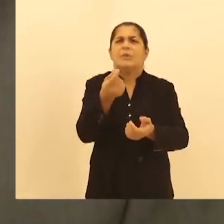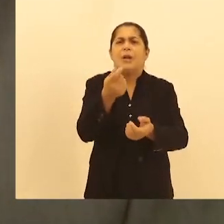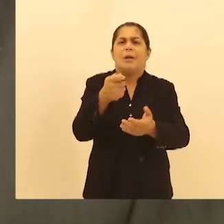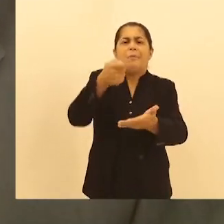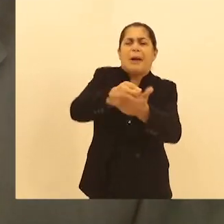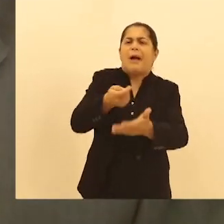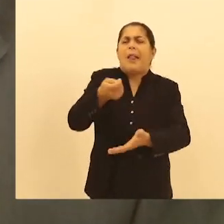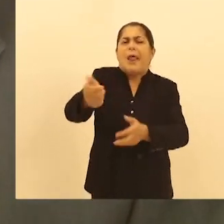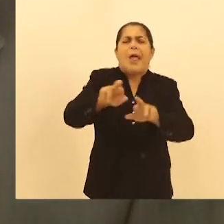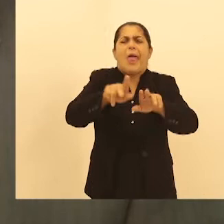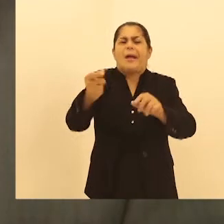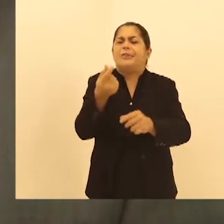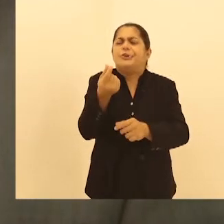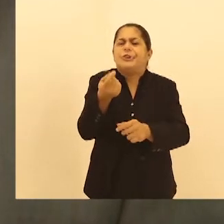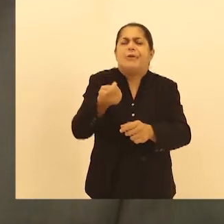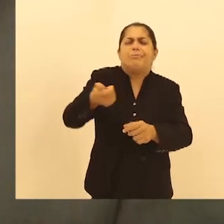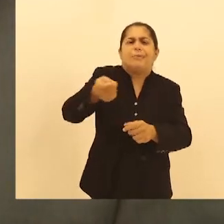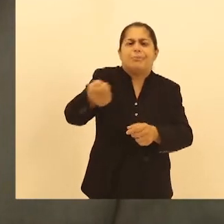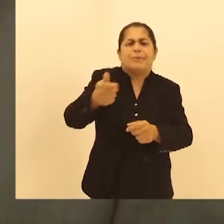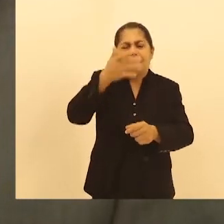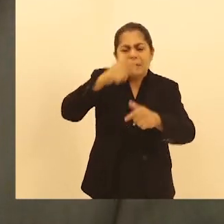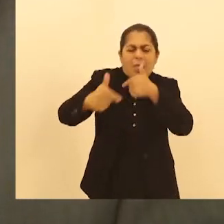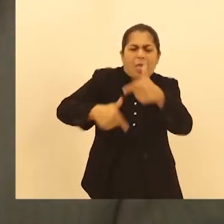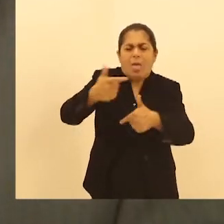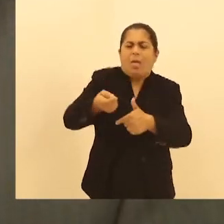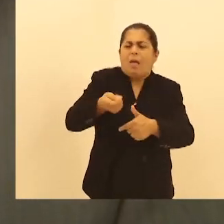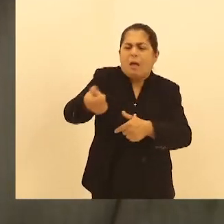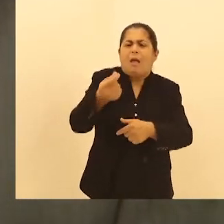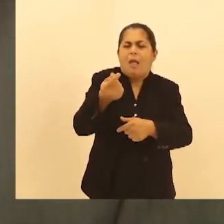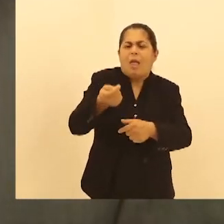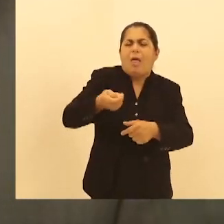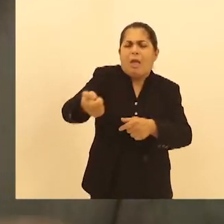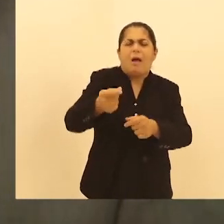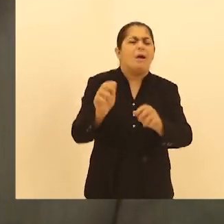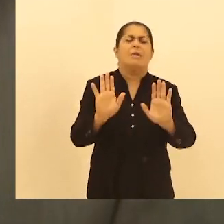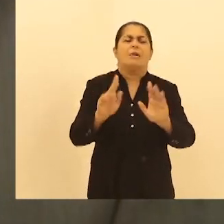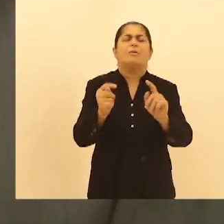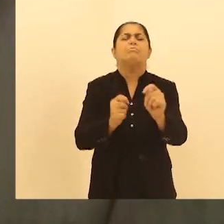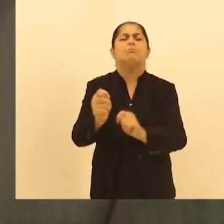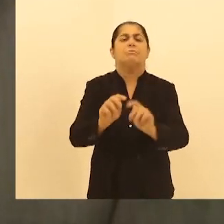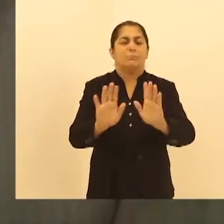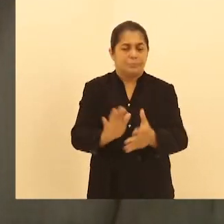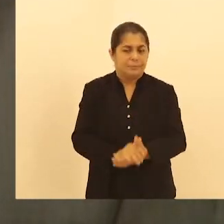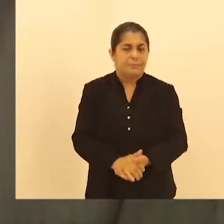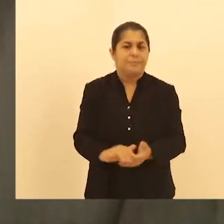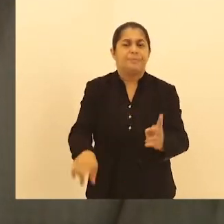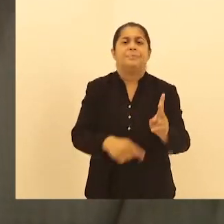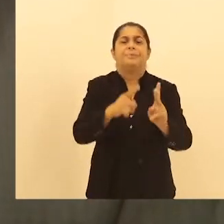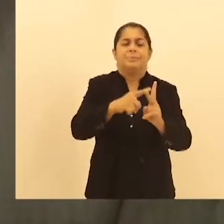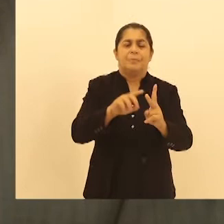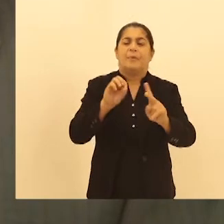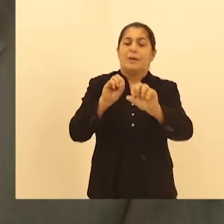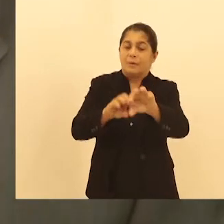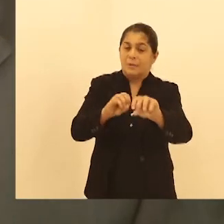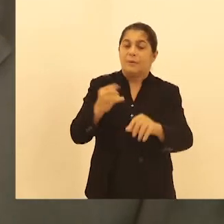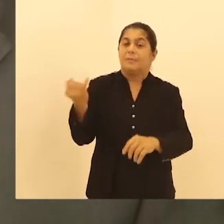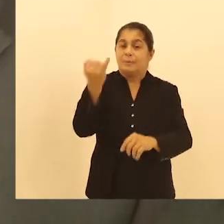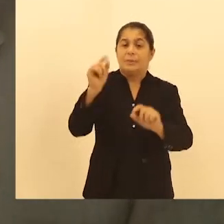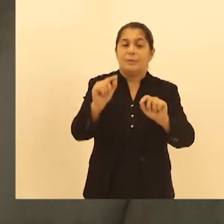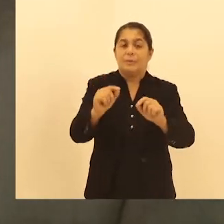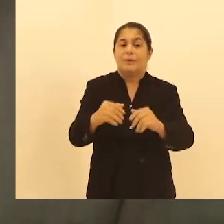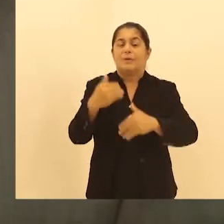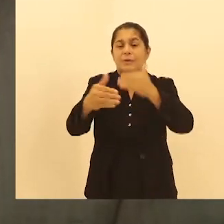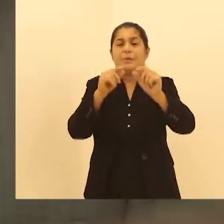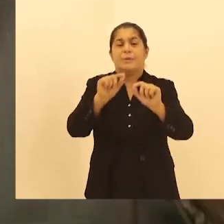em 60 então do ponto de vista econômico é uma verdadeira economia e do ponto de vista de educativo